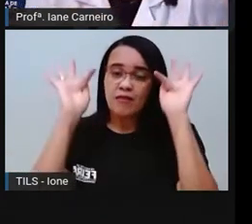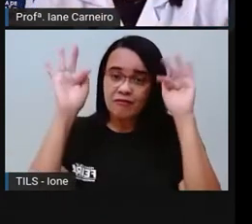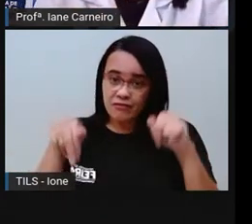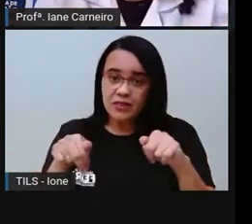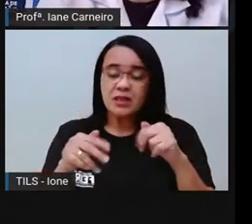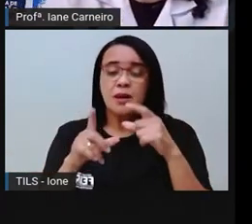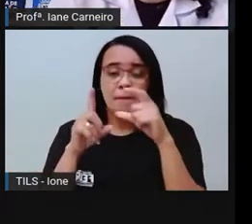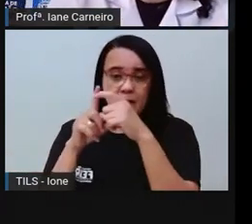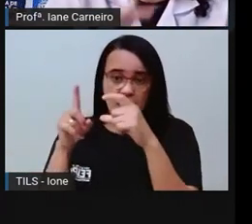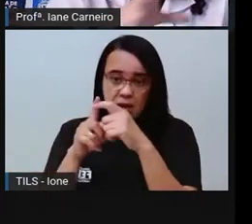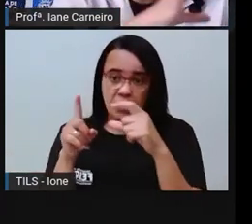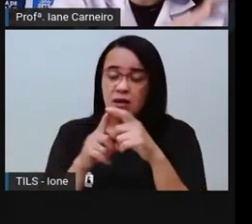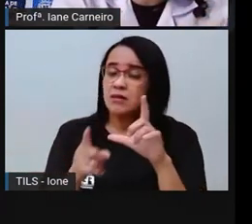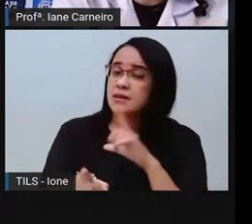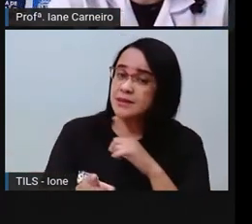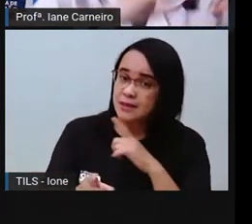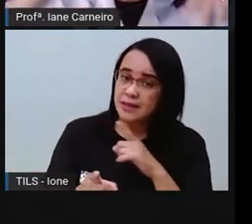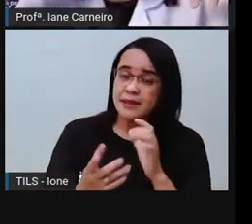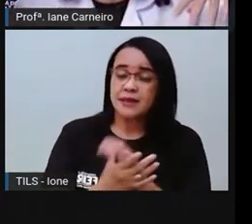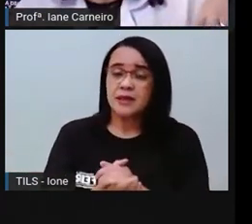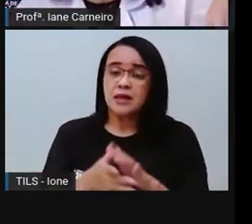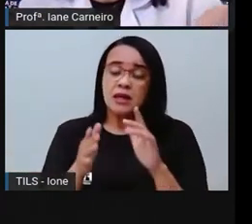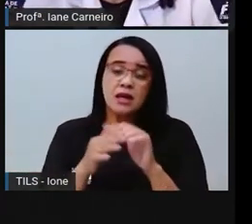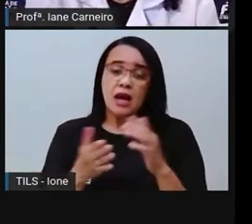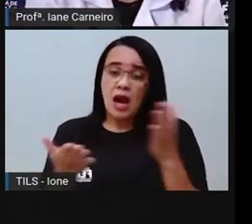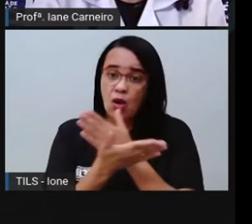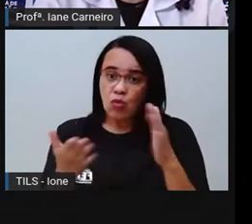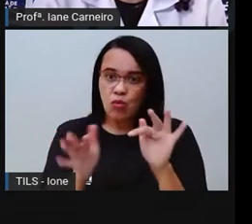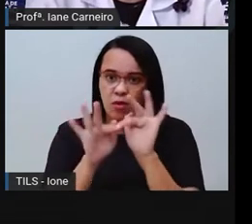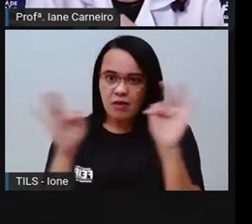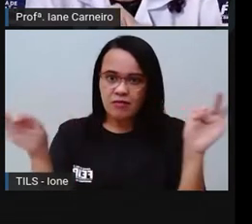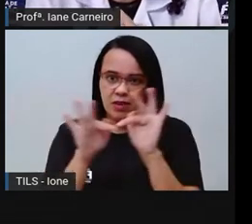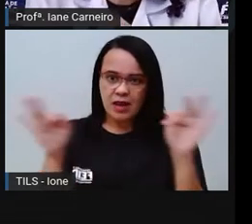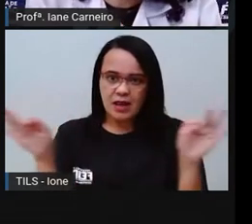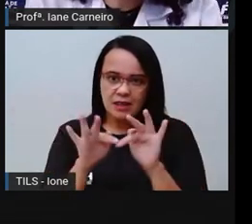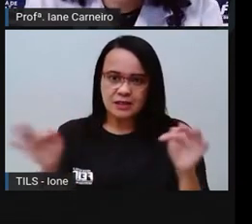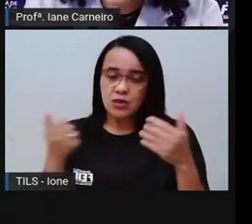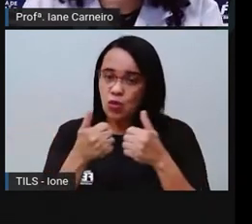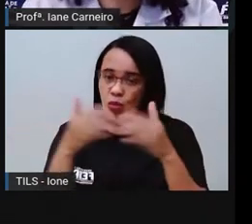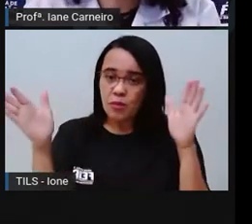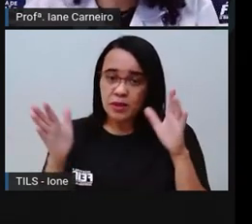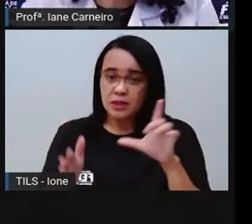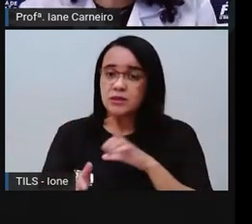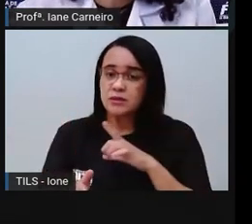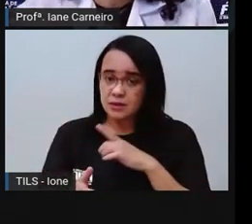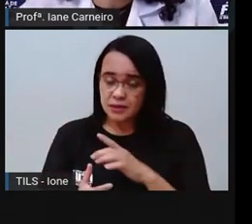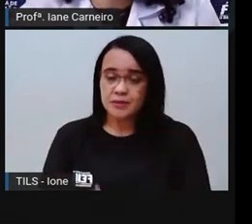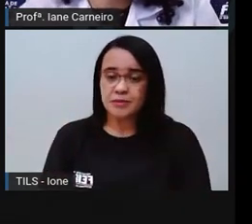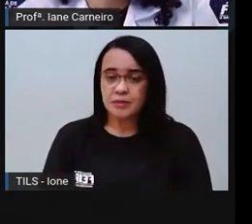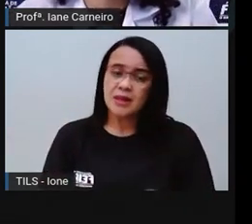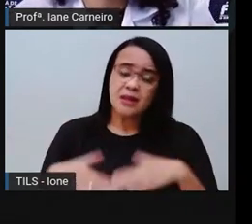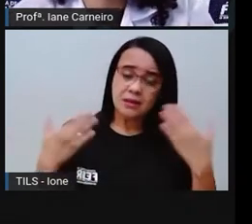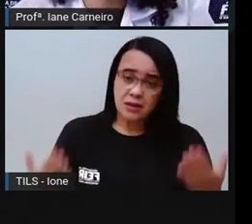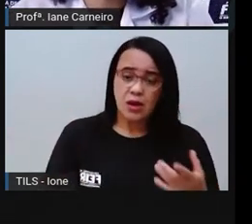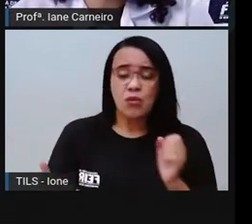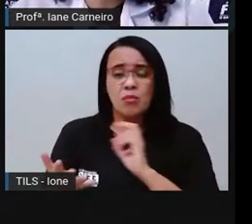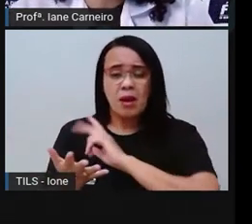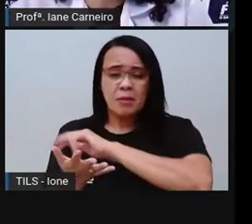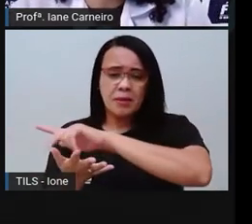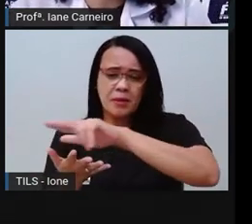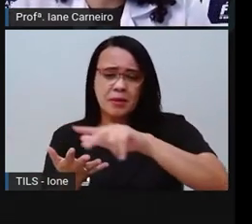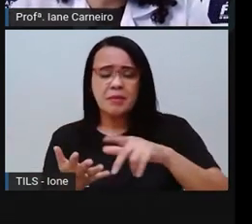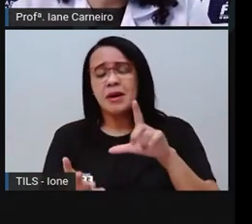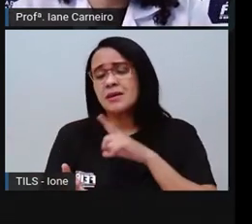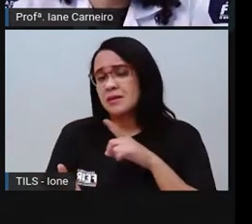tem rima que tá no no início da frase no final da frase não tem rima de tudo quanto é jeito certo tô aqui por exemplo